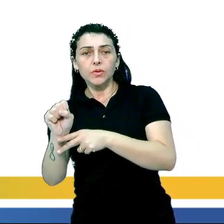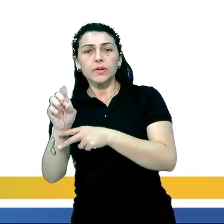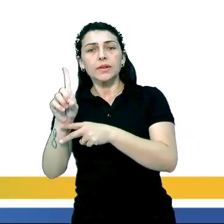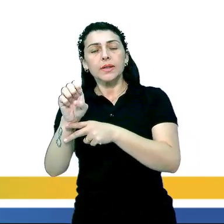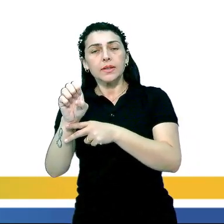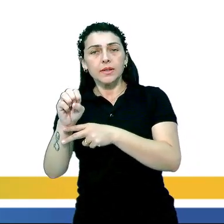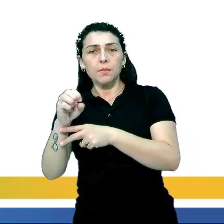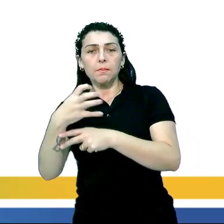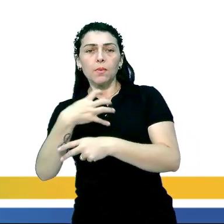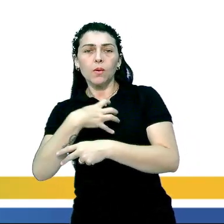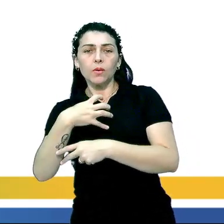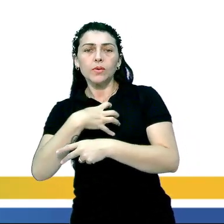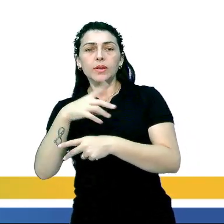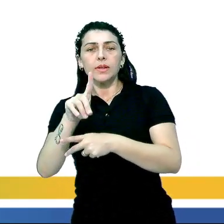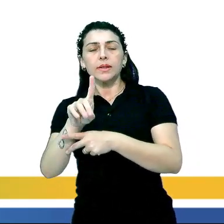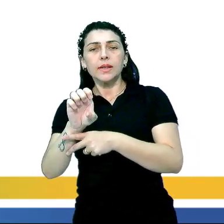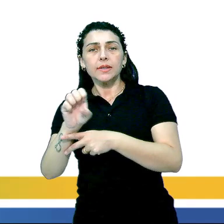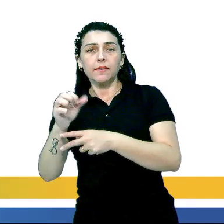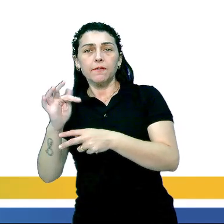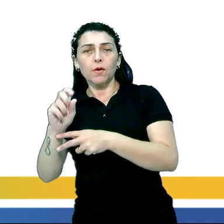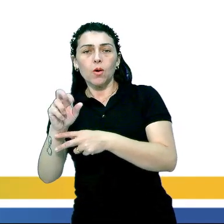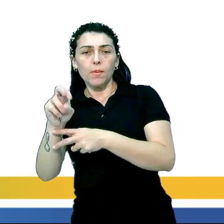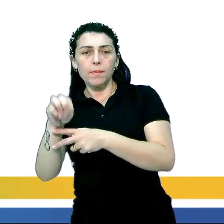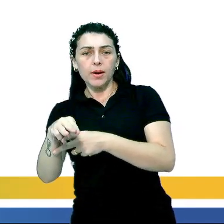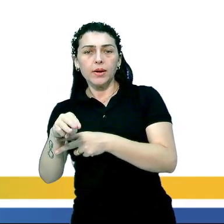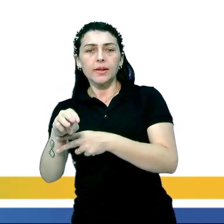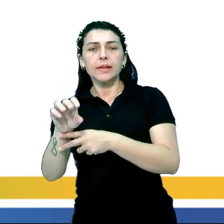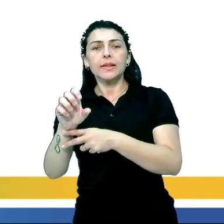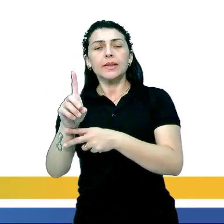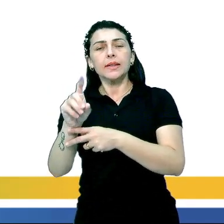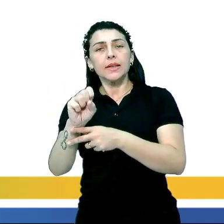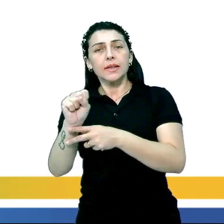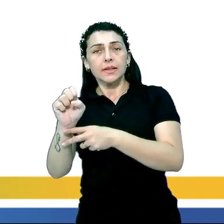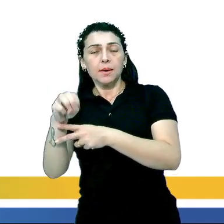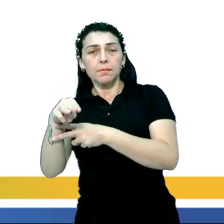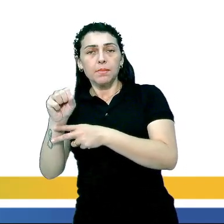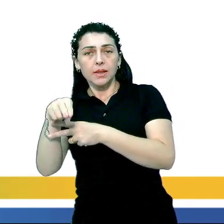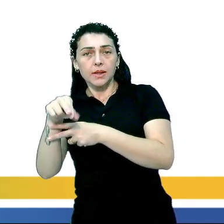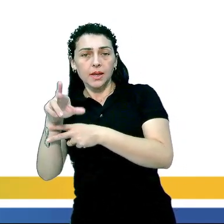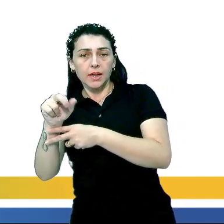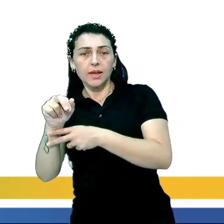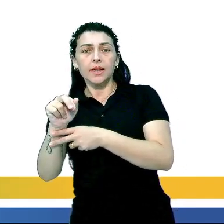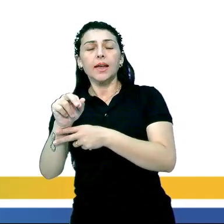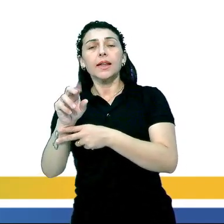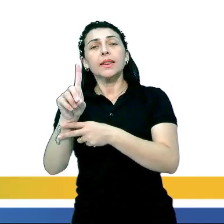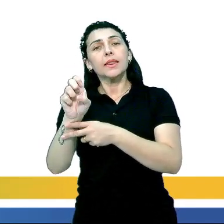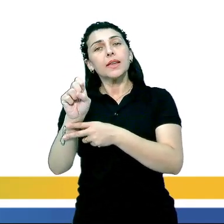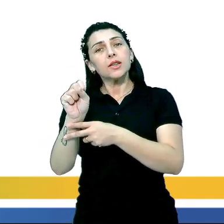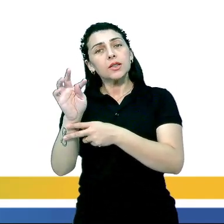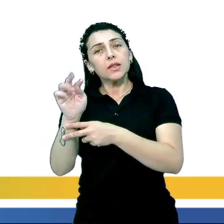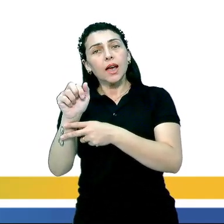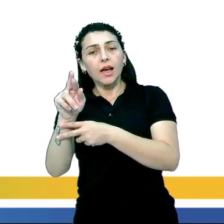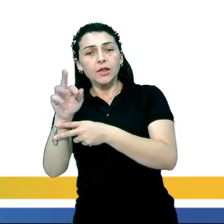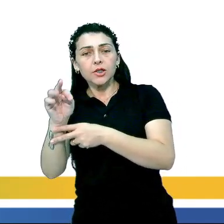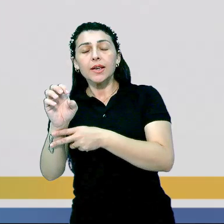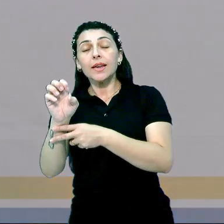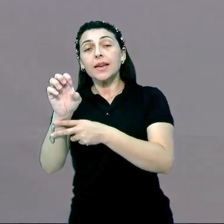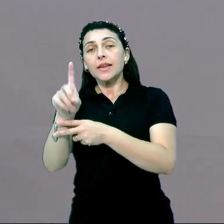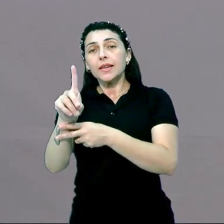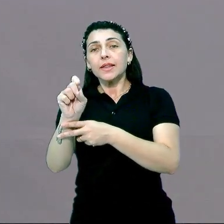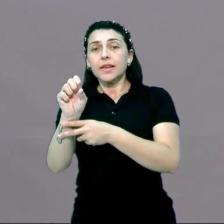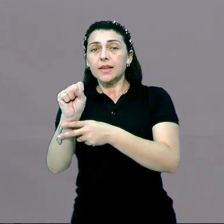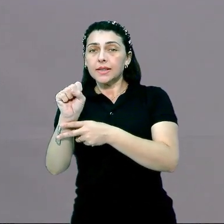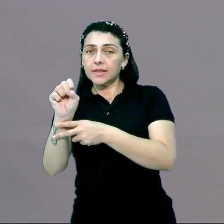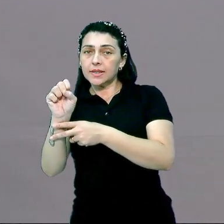disso, desse modo, dessa forma, dessa maneira, destarte,